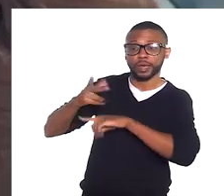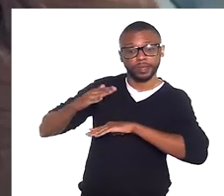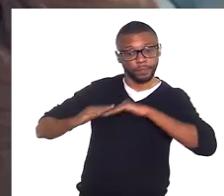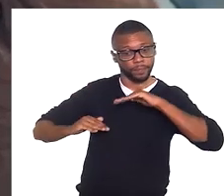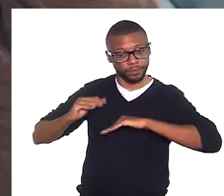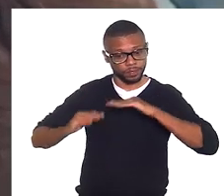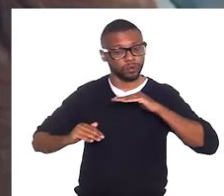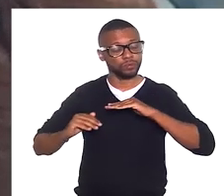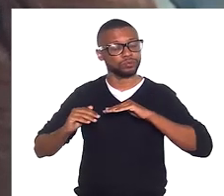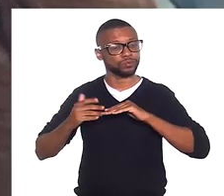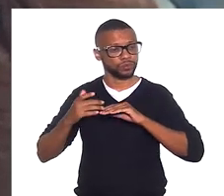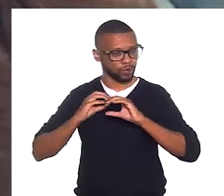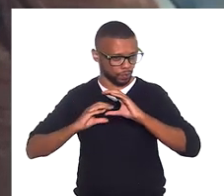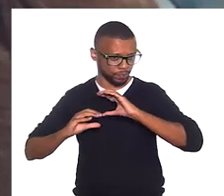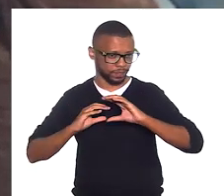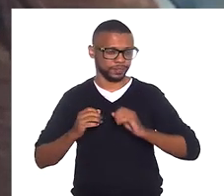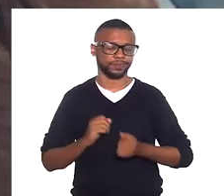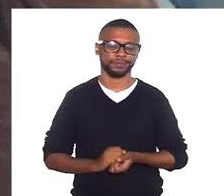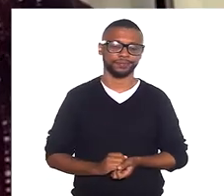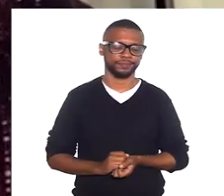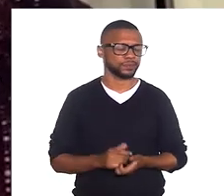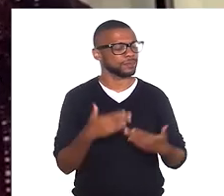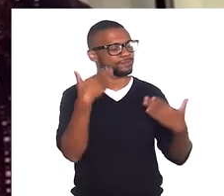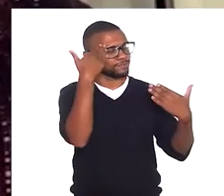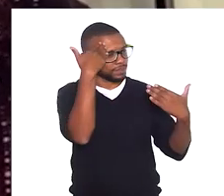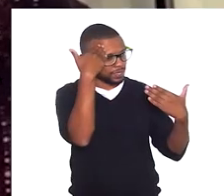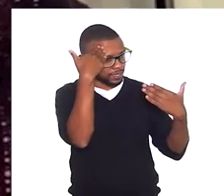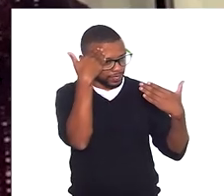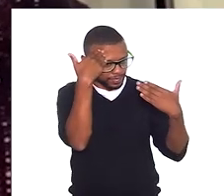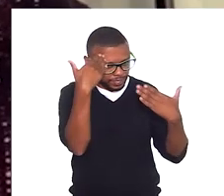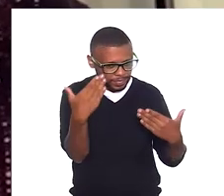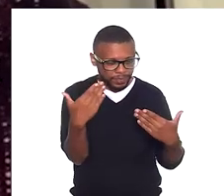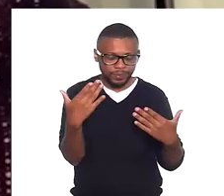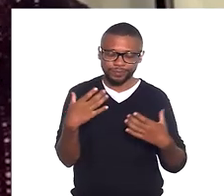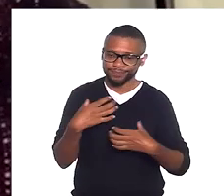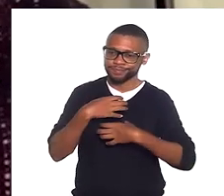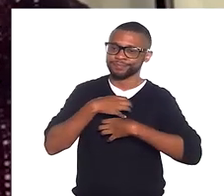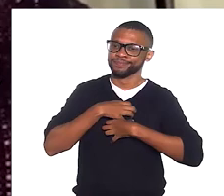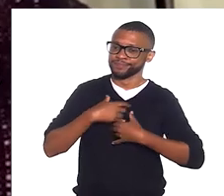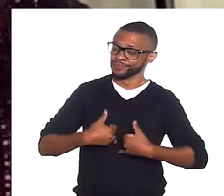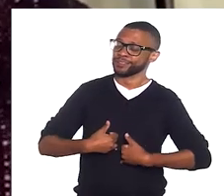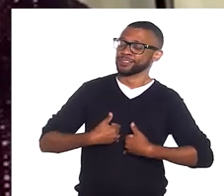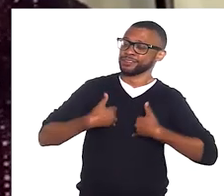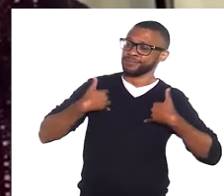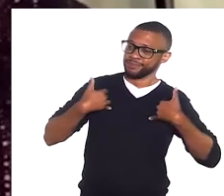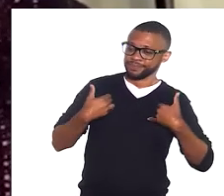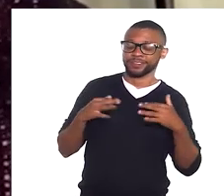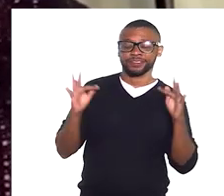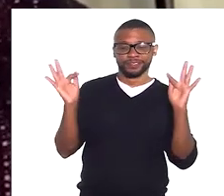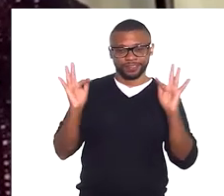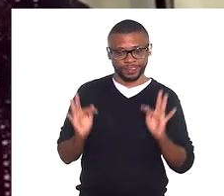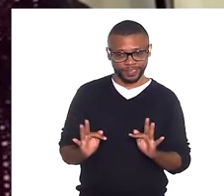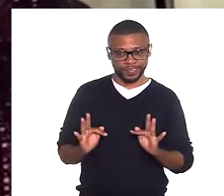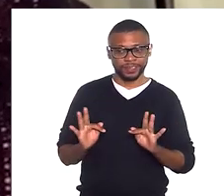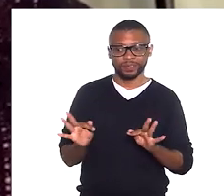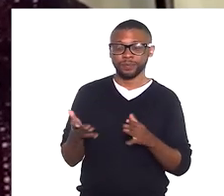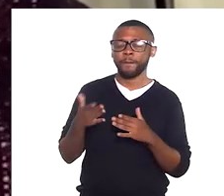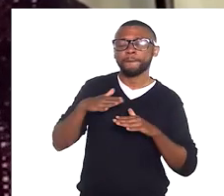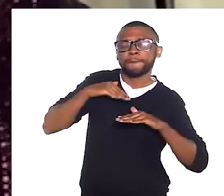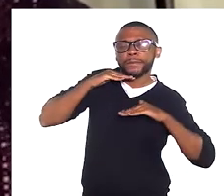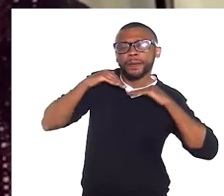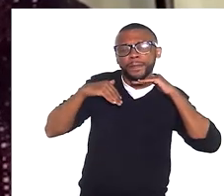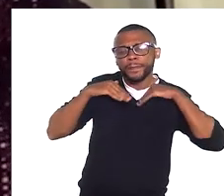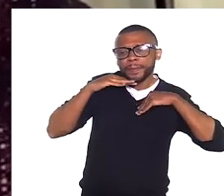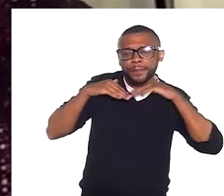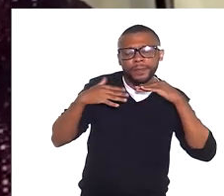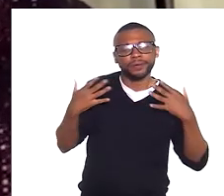nessa carreira de comunicação. Eu que agradeço, eu estou muito feliz e lisonjeada com esse convite.